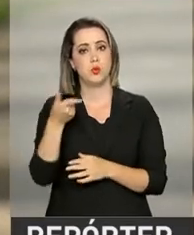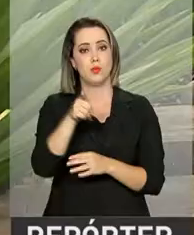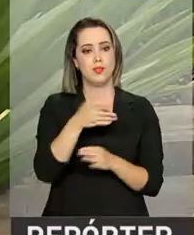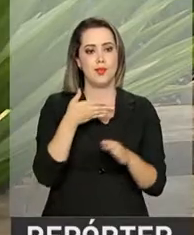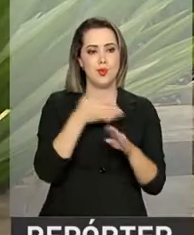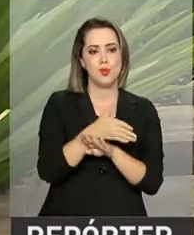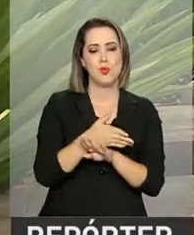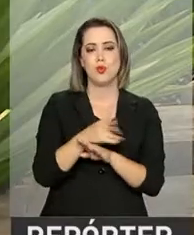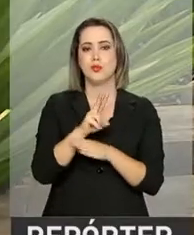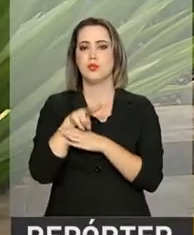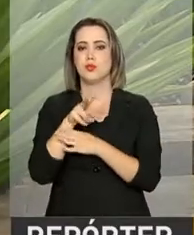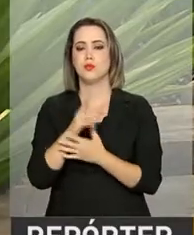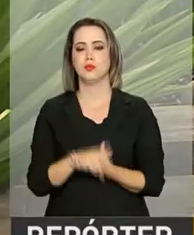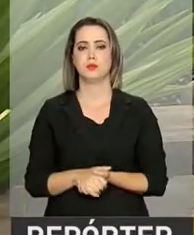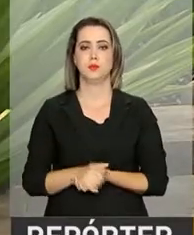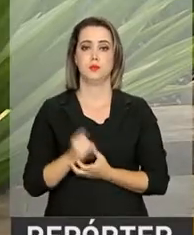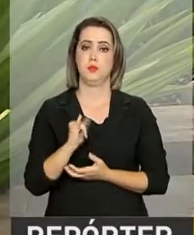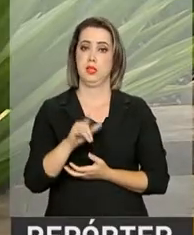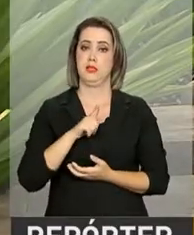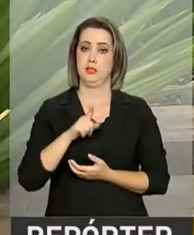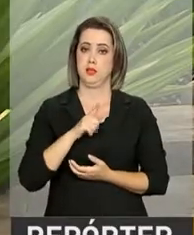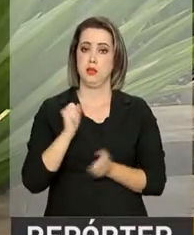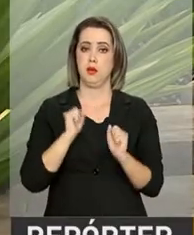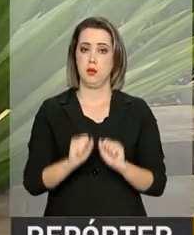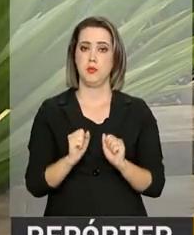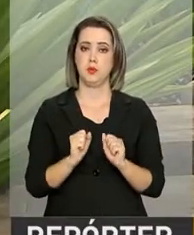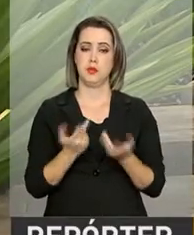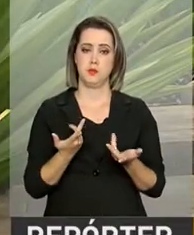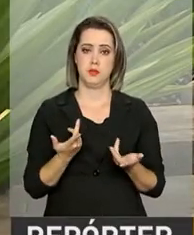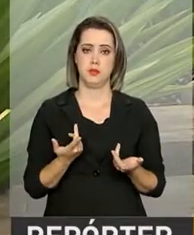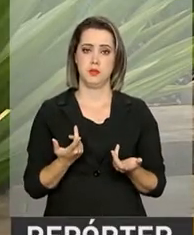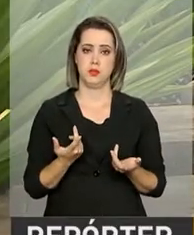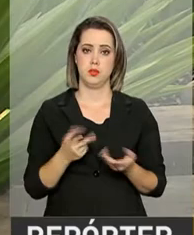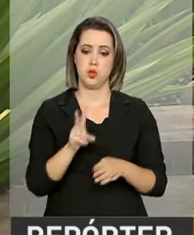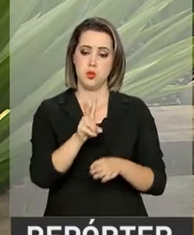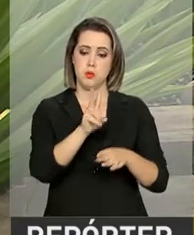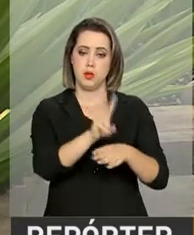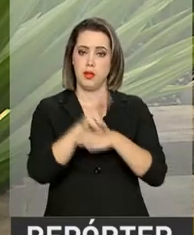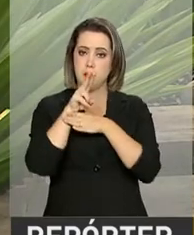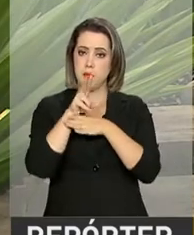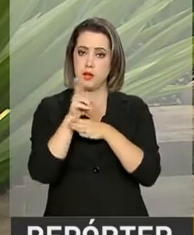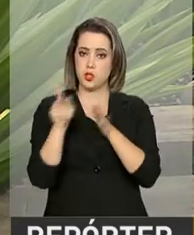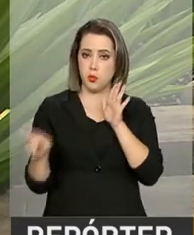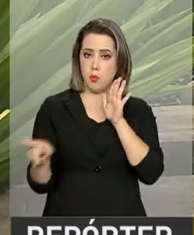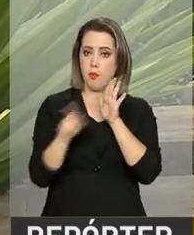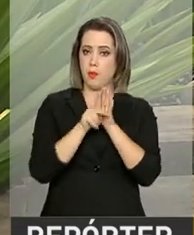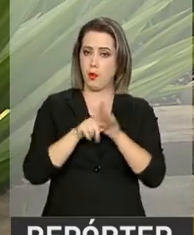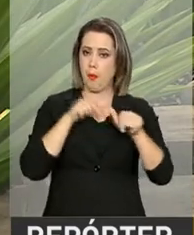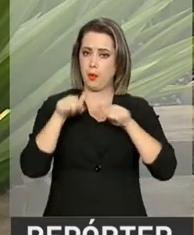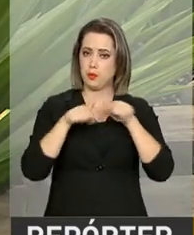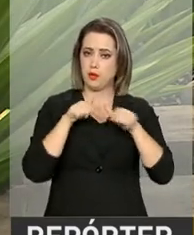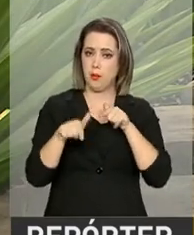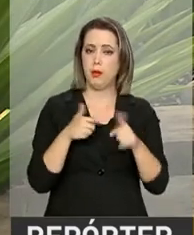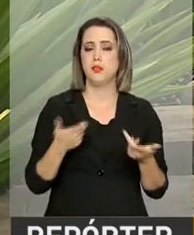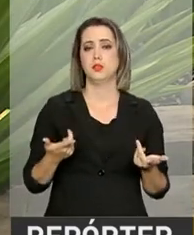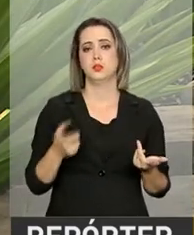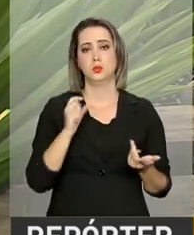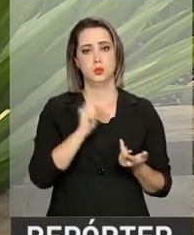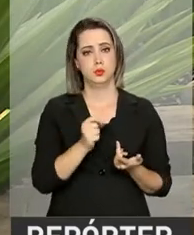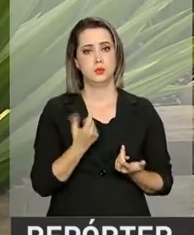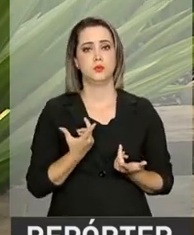dívida se tiver a possibilidade de se obter crédito consignado junto ao órgão ou entidade